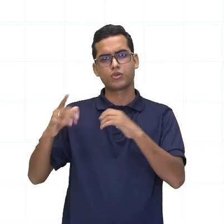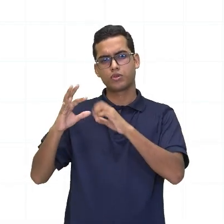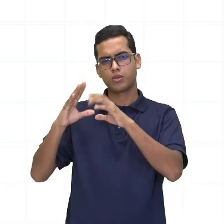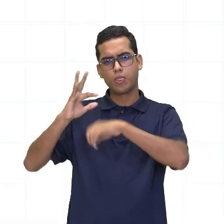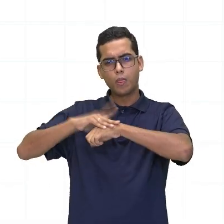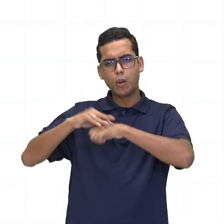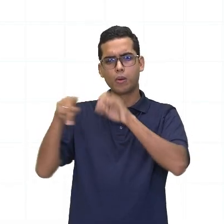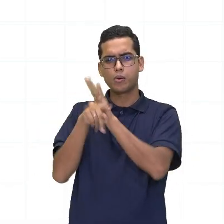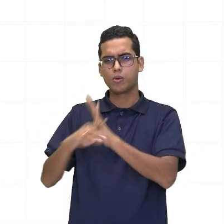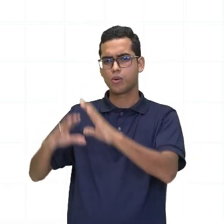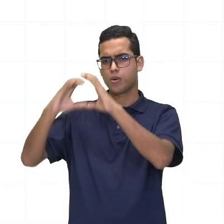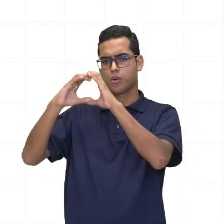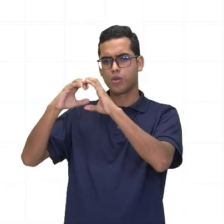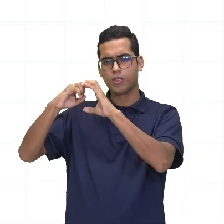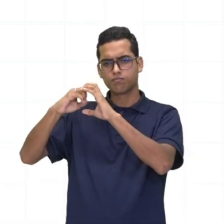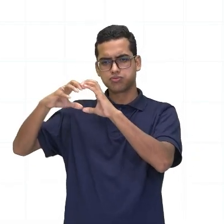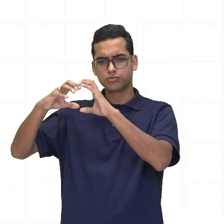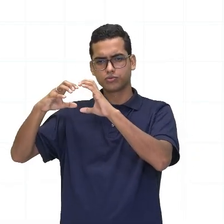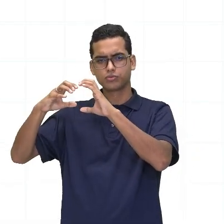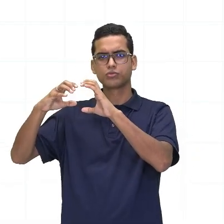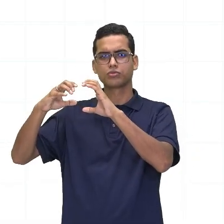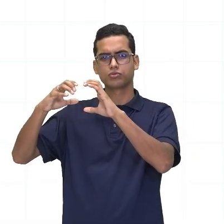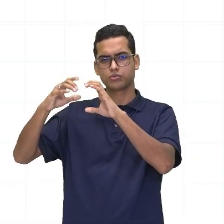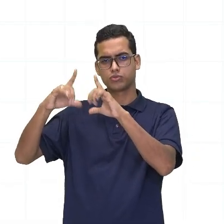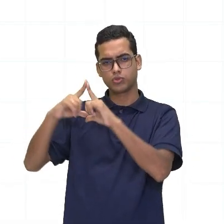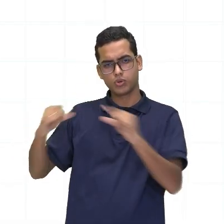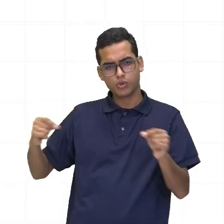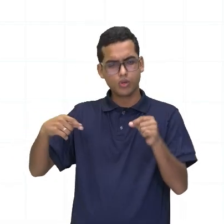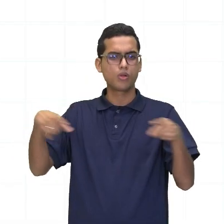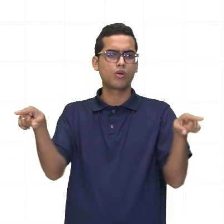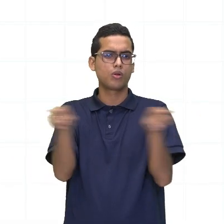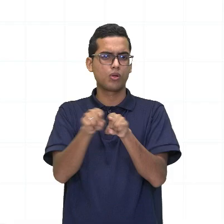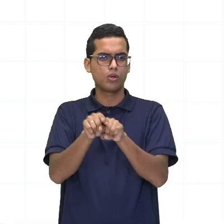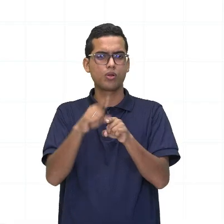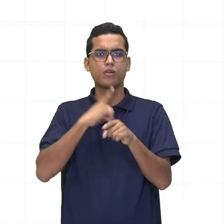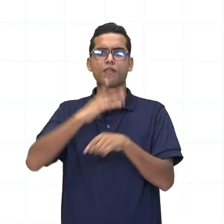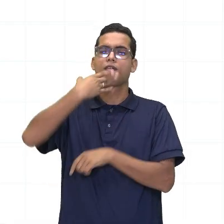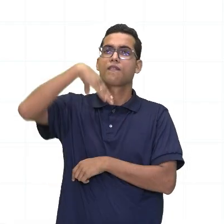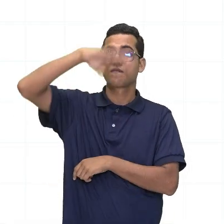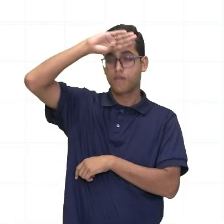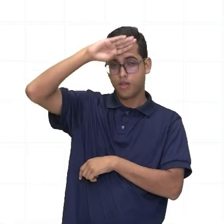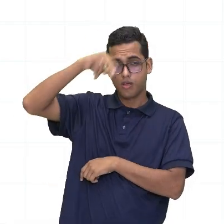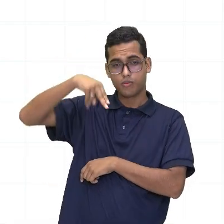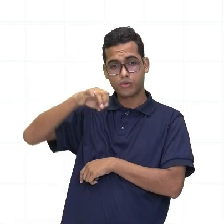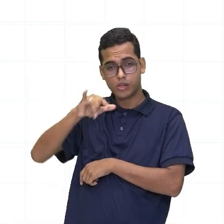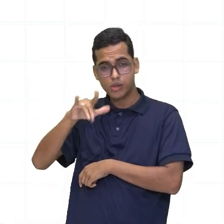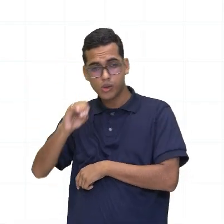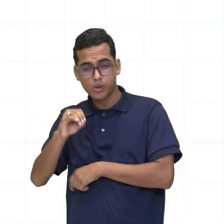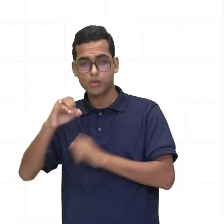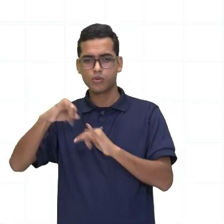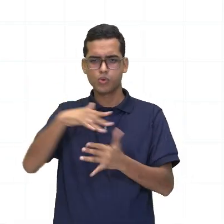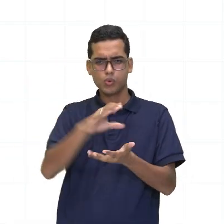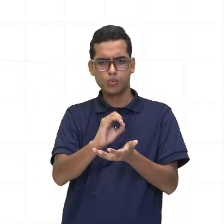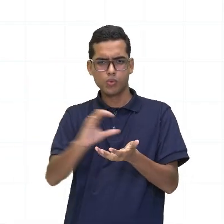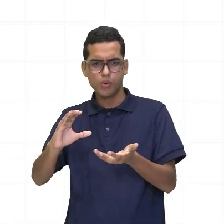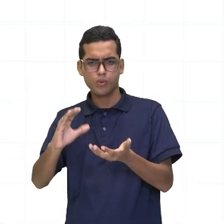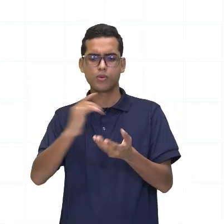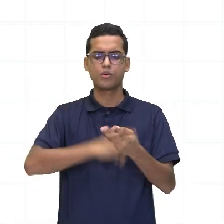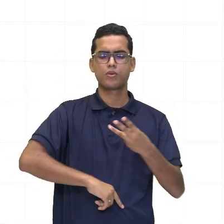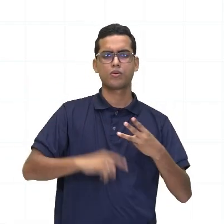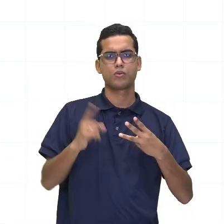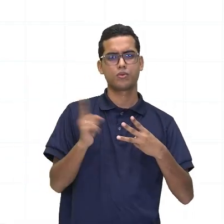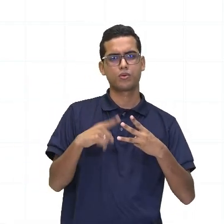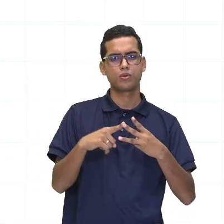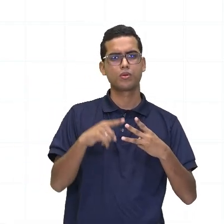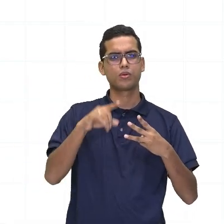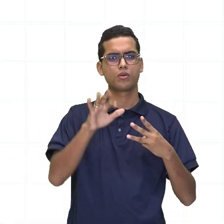japonesa, filariose linfática, febre do Nilo Ocidental. E ele, né, é um mosquito bastante comum, tá? É um mosquito